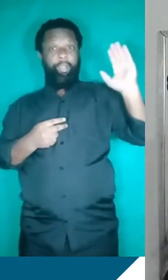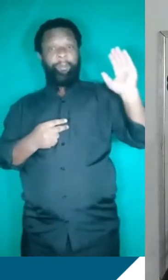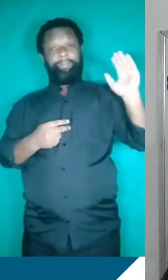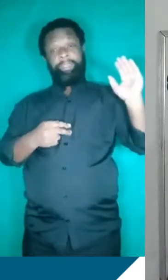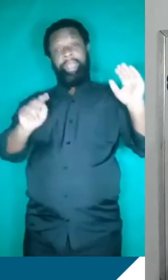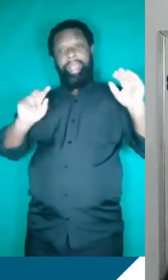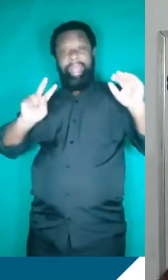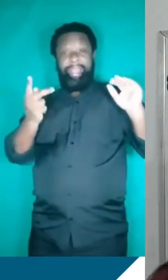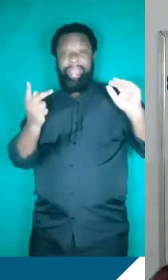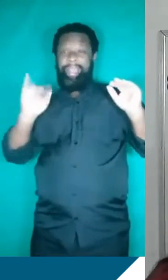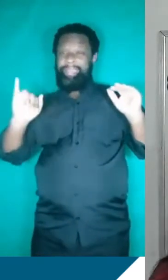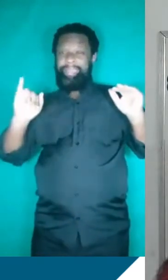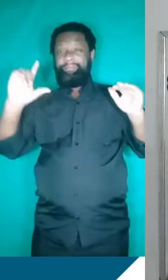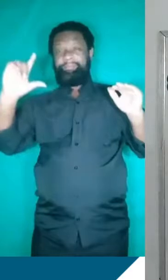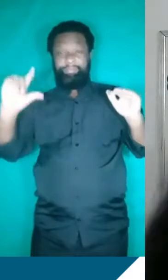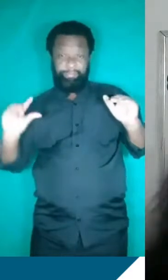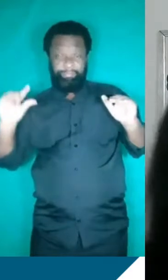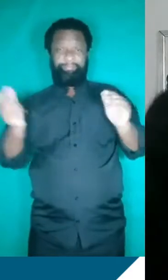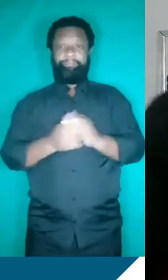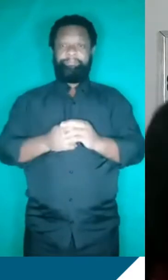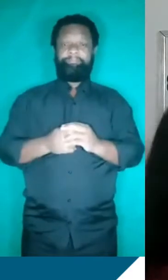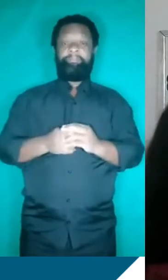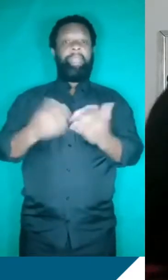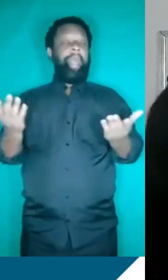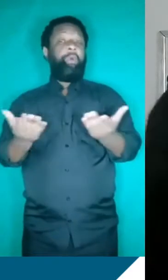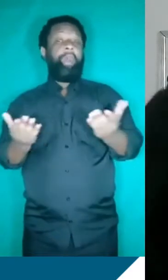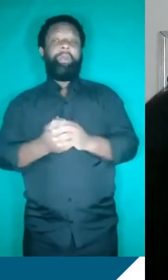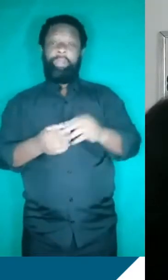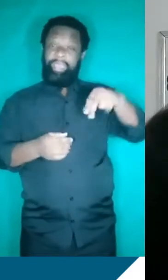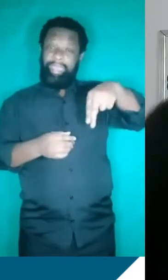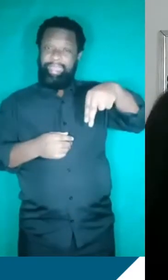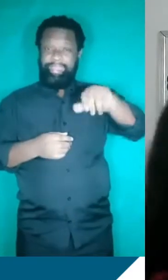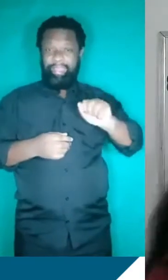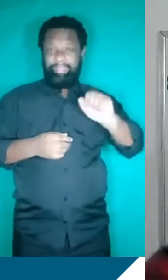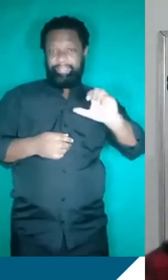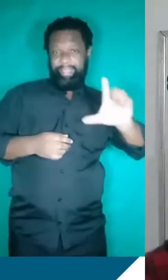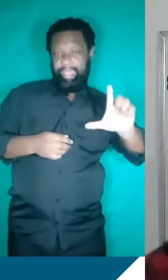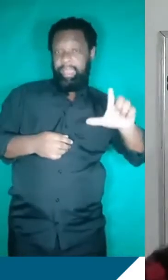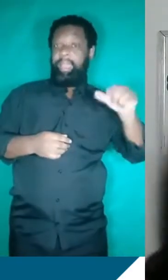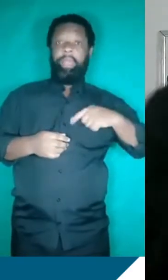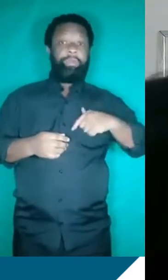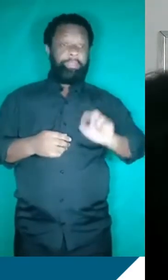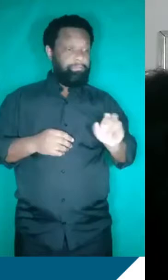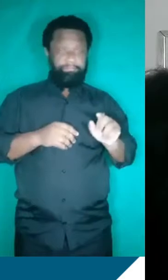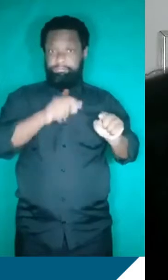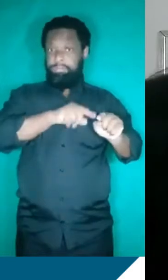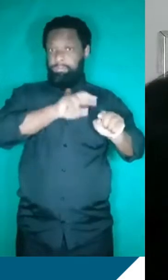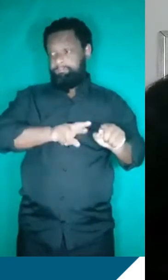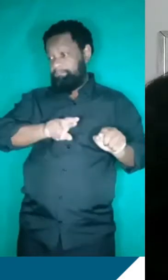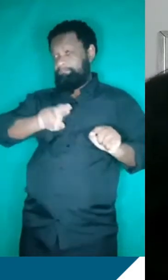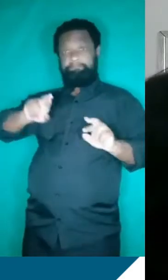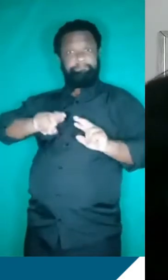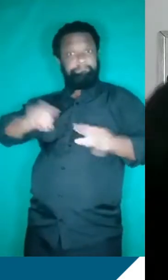HI, e o HI ponto de ebulição e ponto de fusão maior do que o do Cl2. Agora, o NaCl, ele já é totalmente